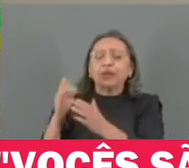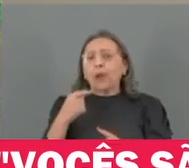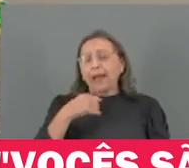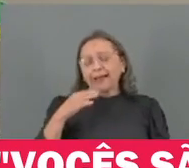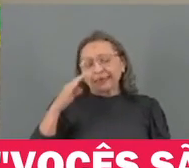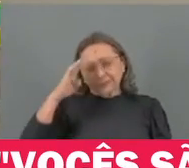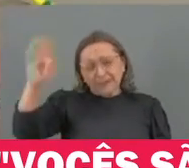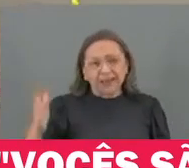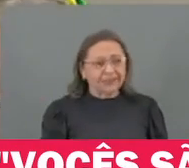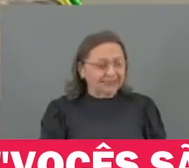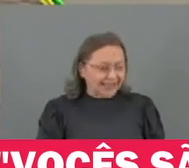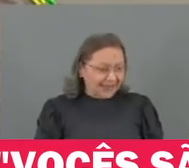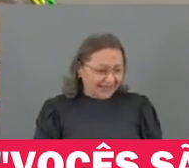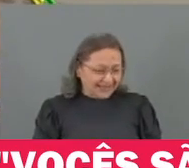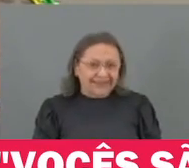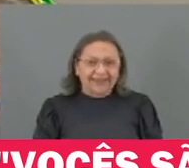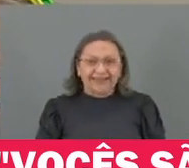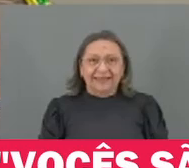brasileiras?